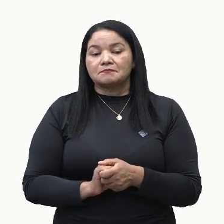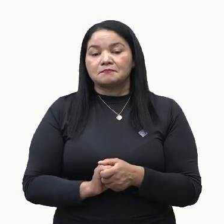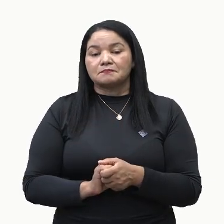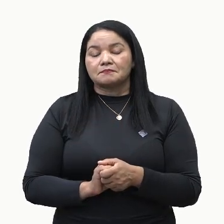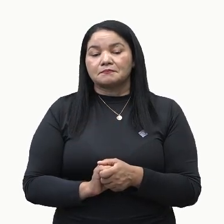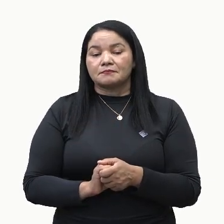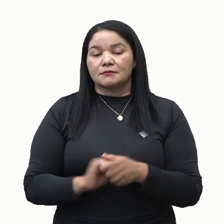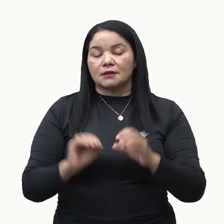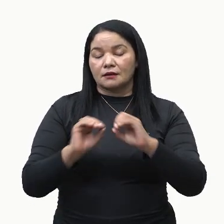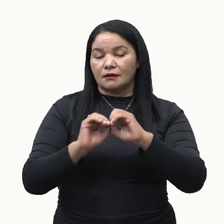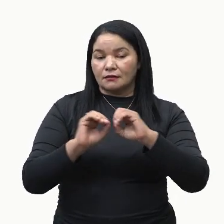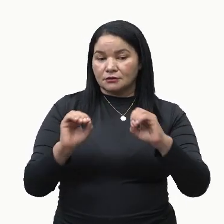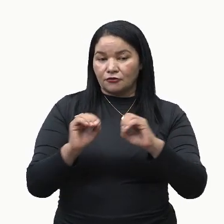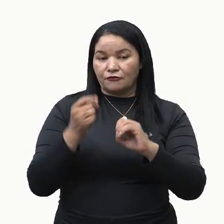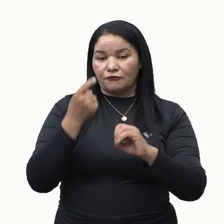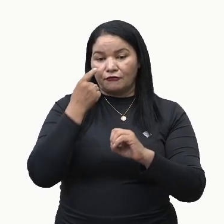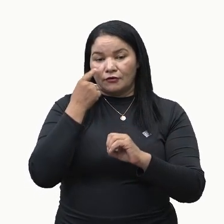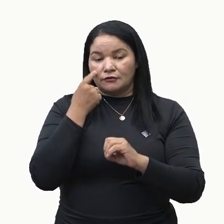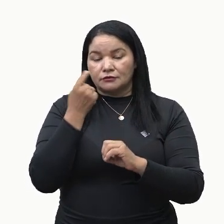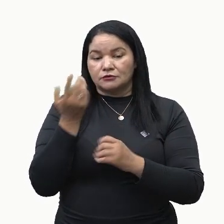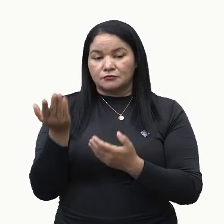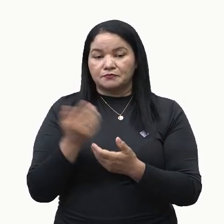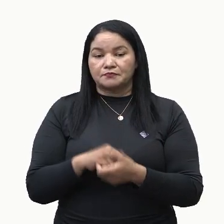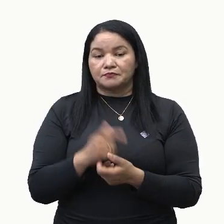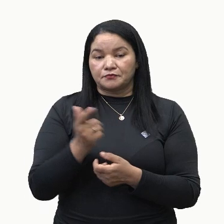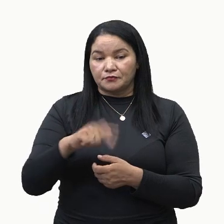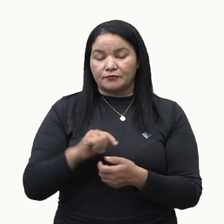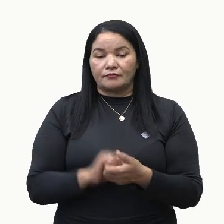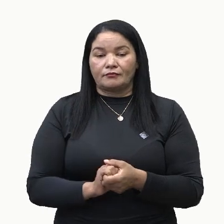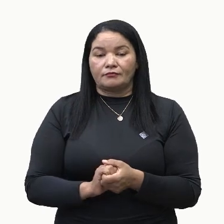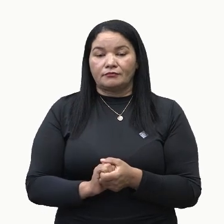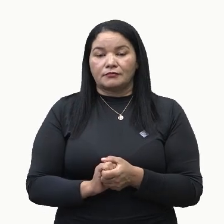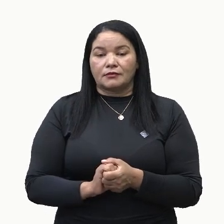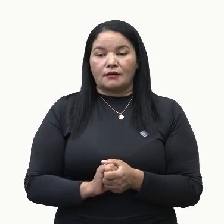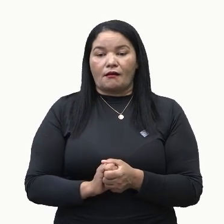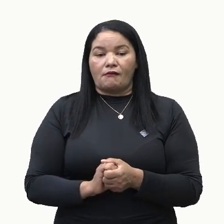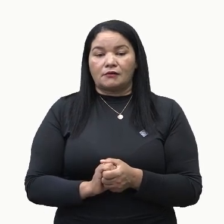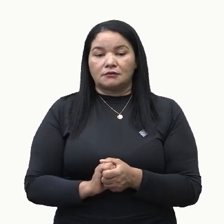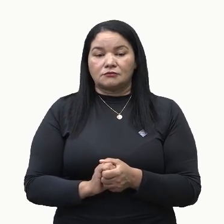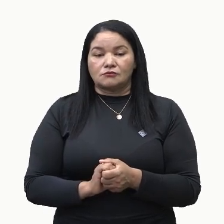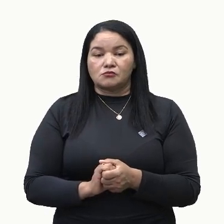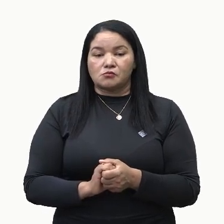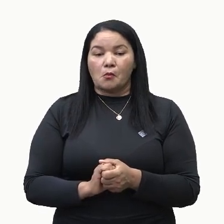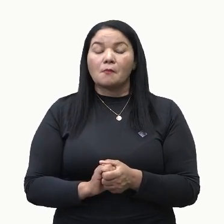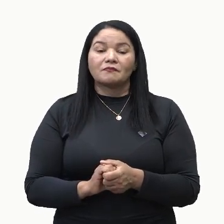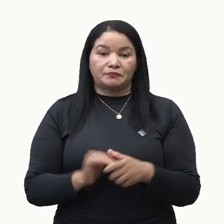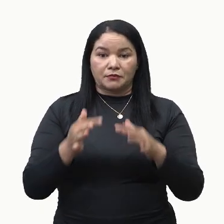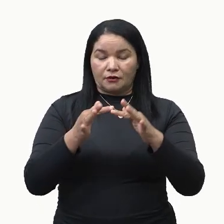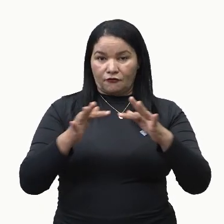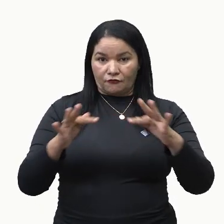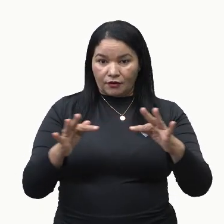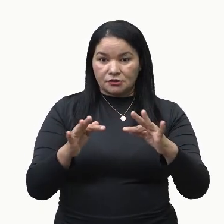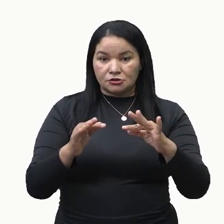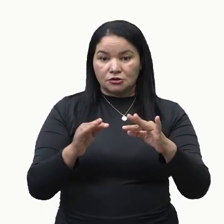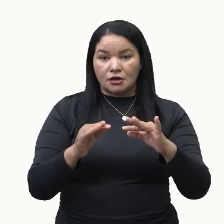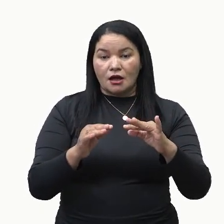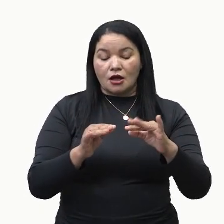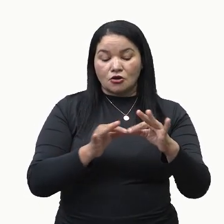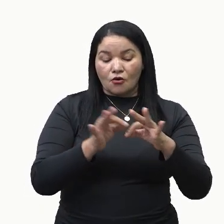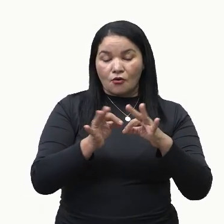ó, observando que a oração é um enunciado que se